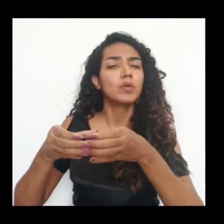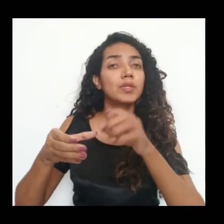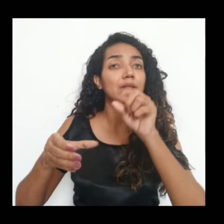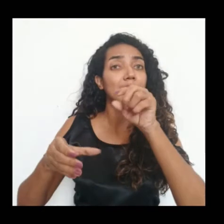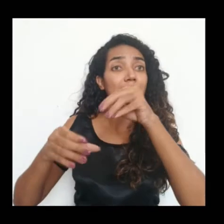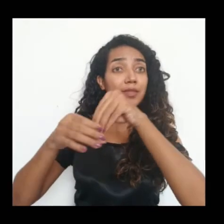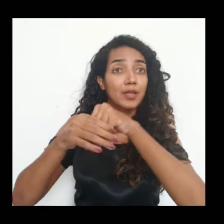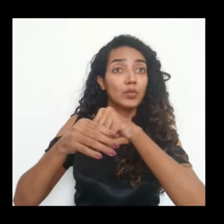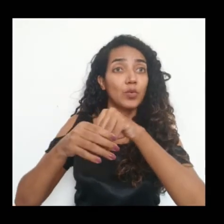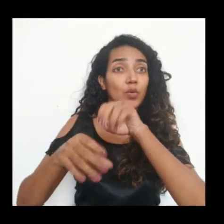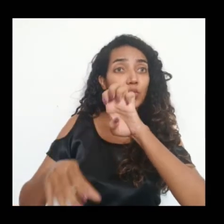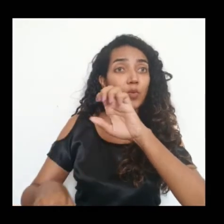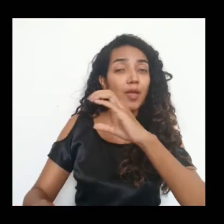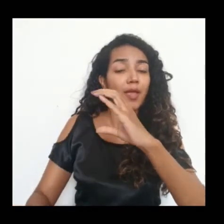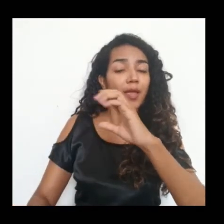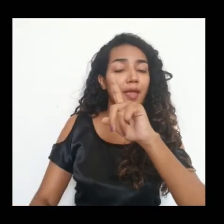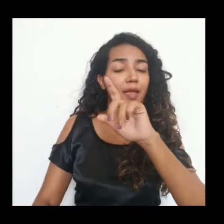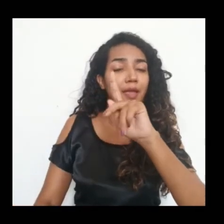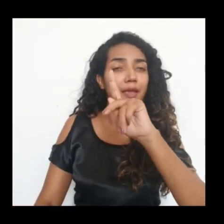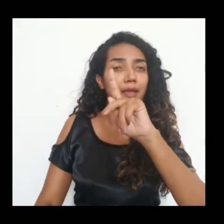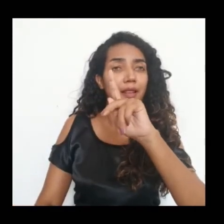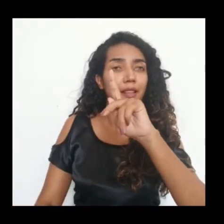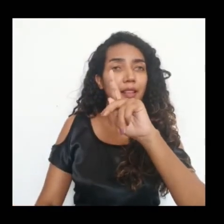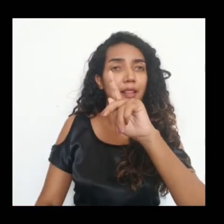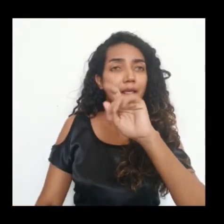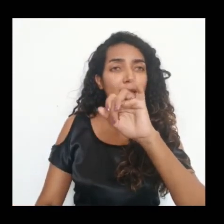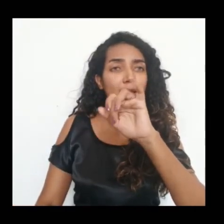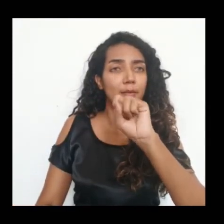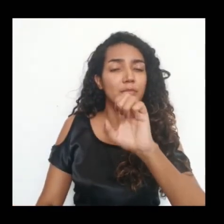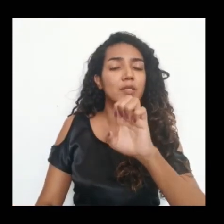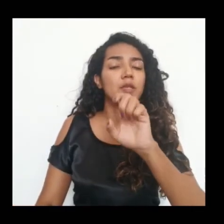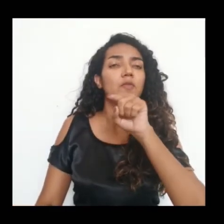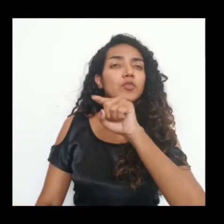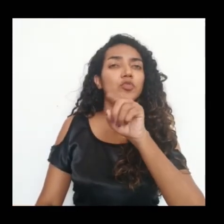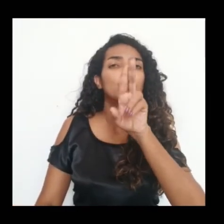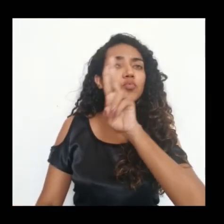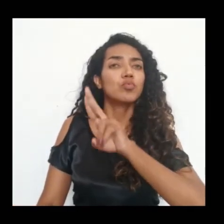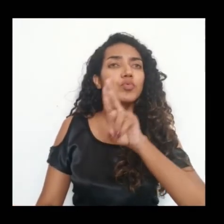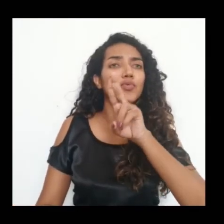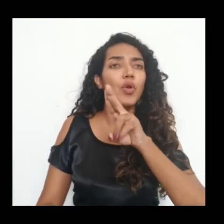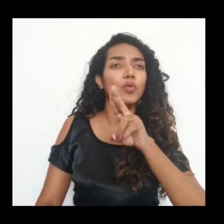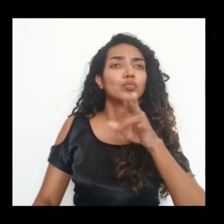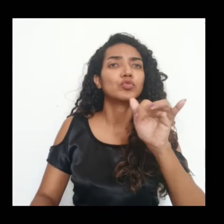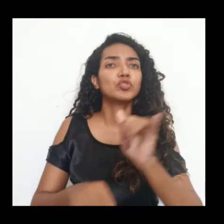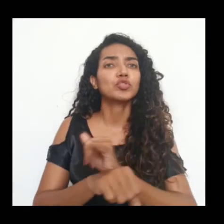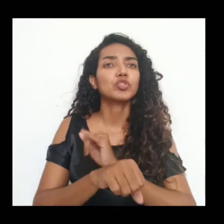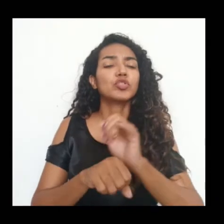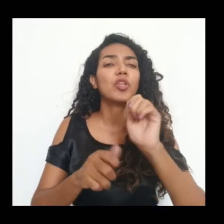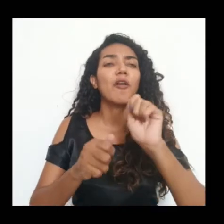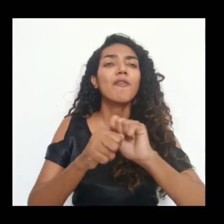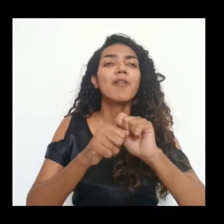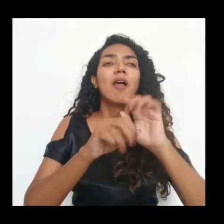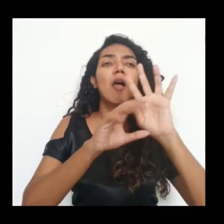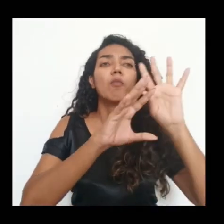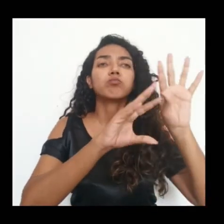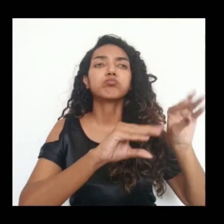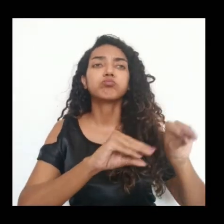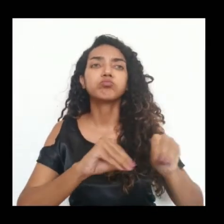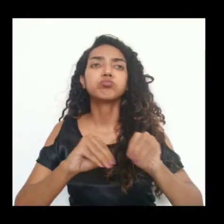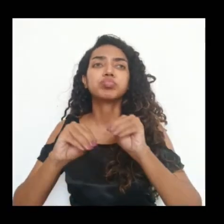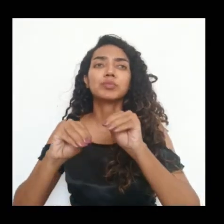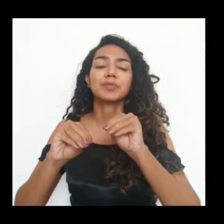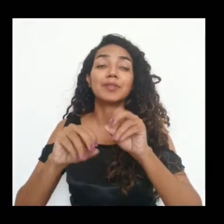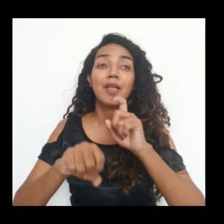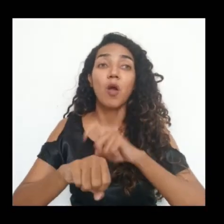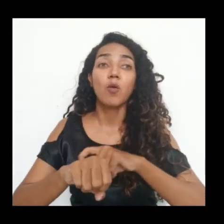é possível também você, com atalhos, né, fazer a importação durante a sua codificação,